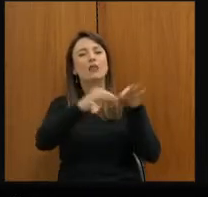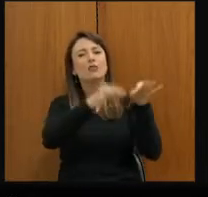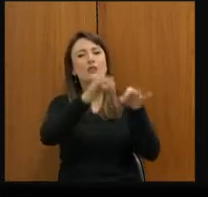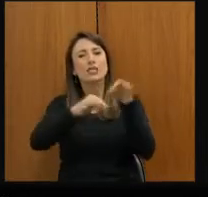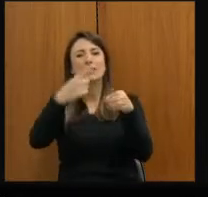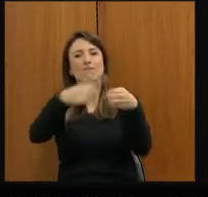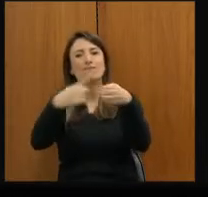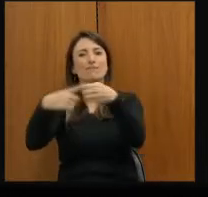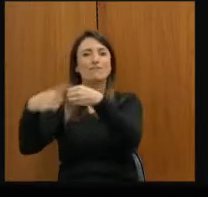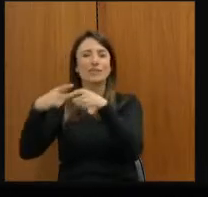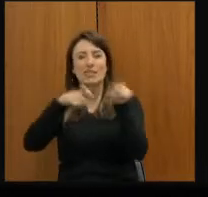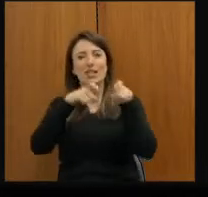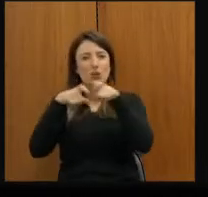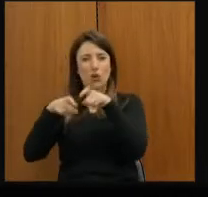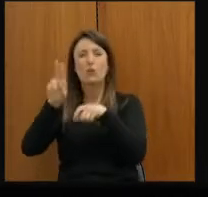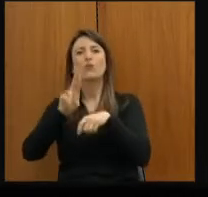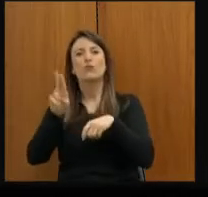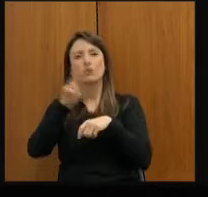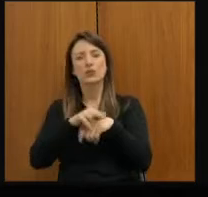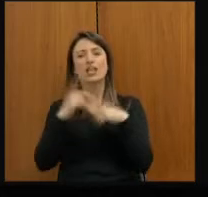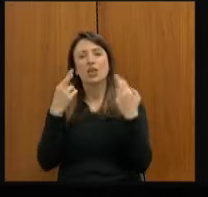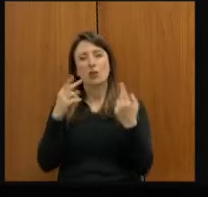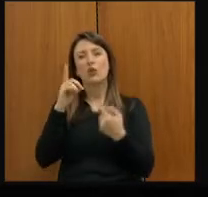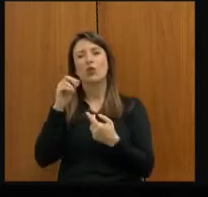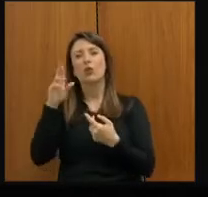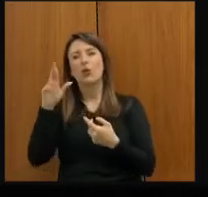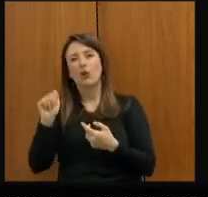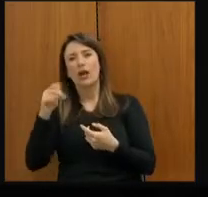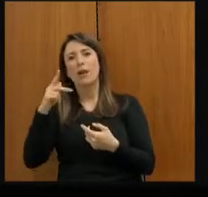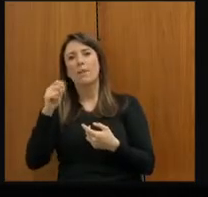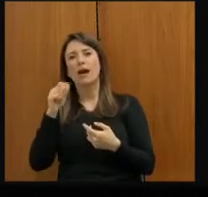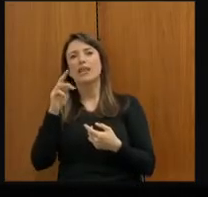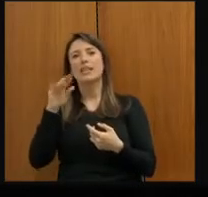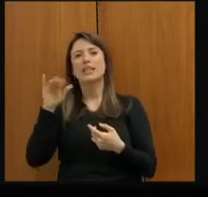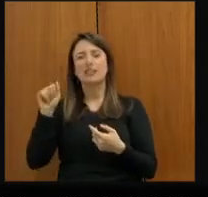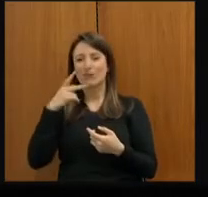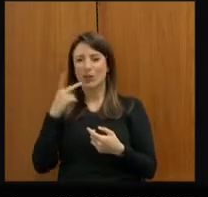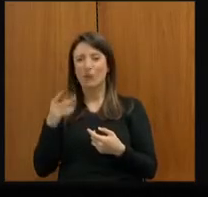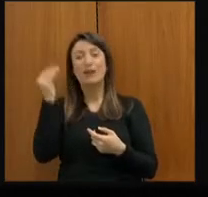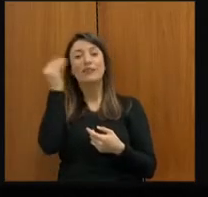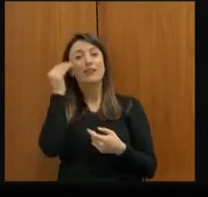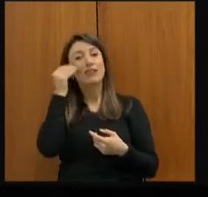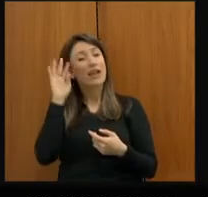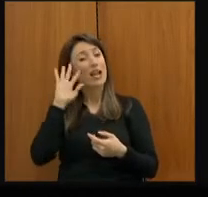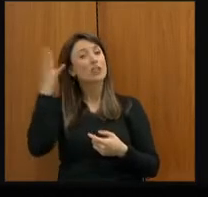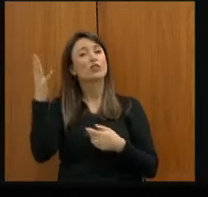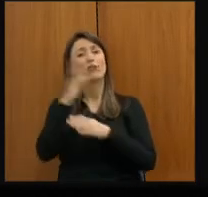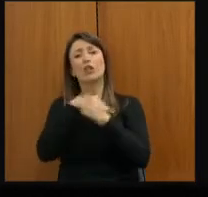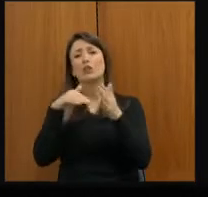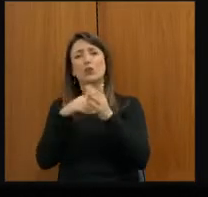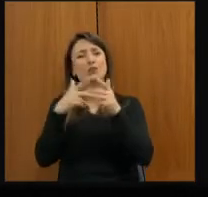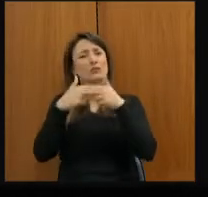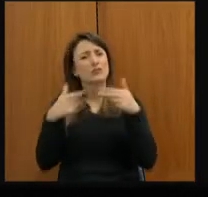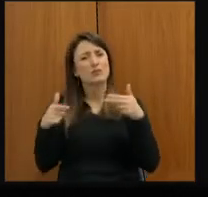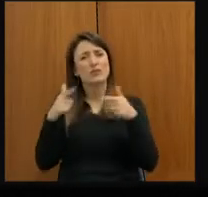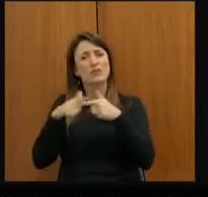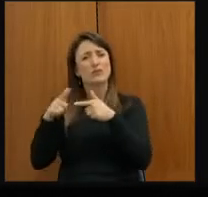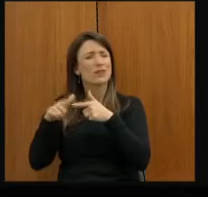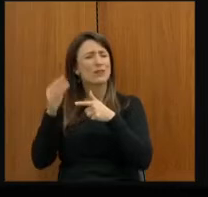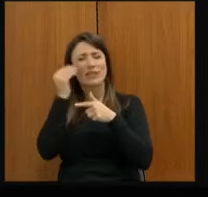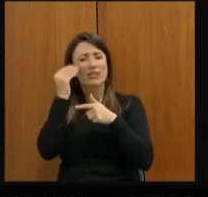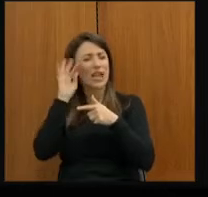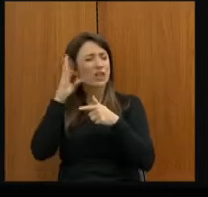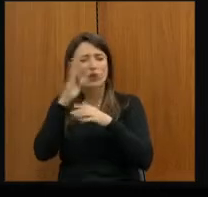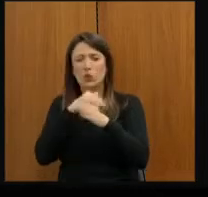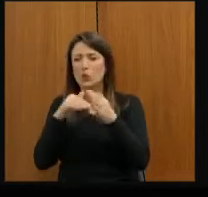naquela ideia que a Doutora Patrícia falou que já tentar resolver todas as pendências em um único